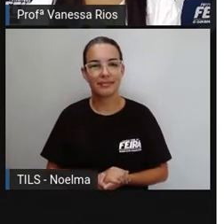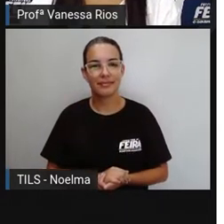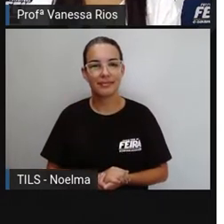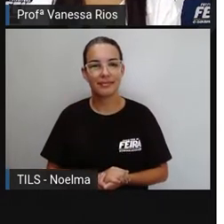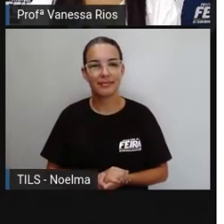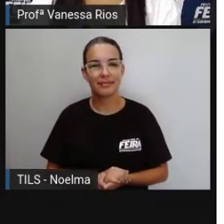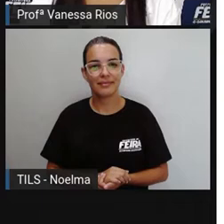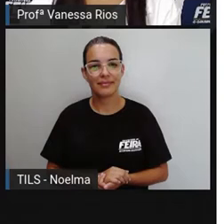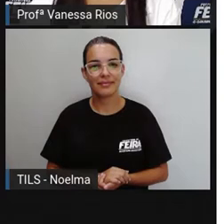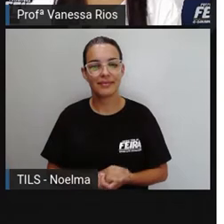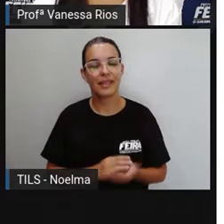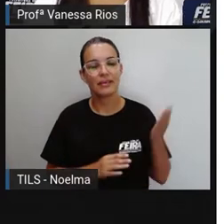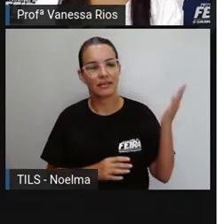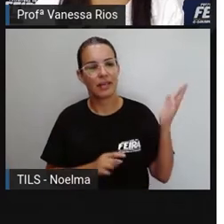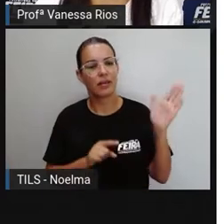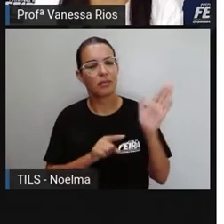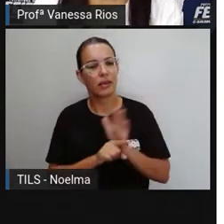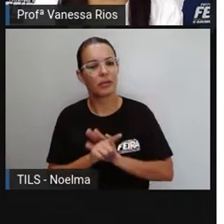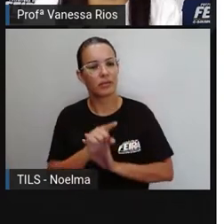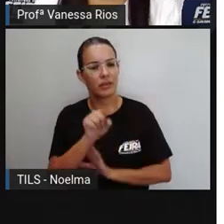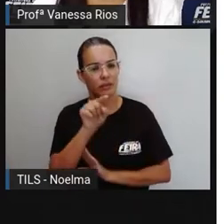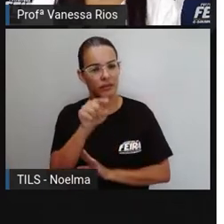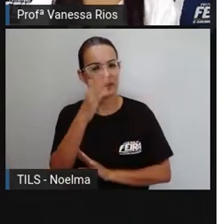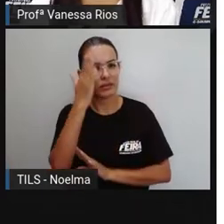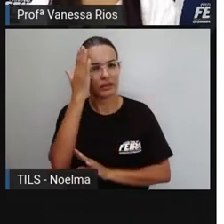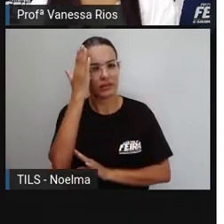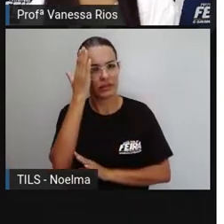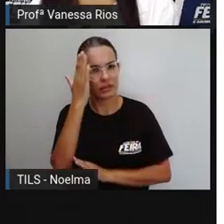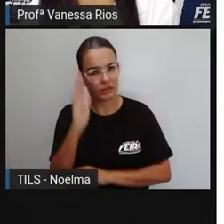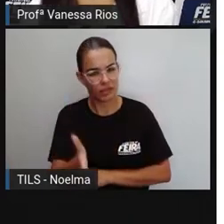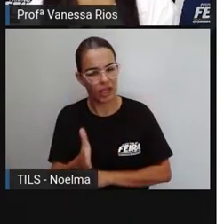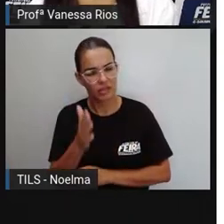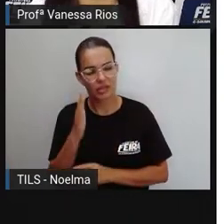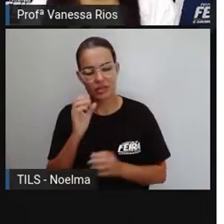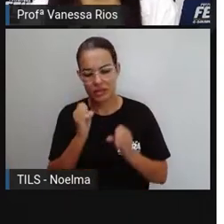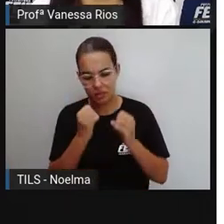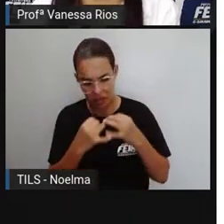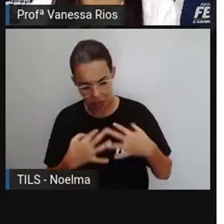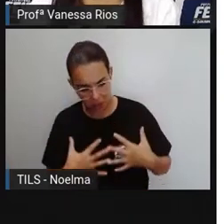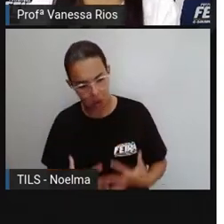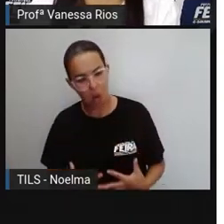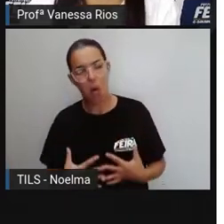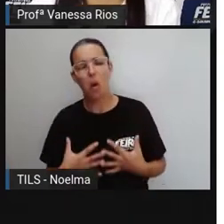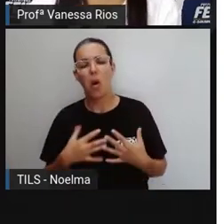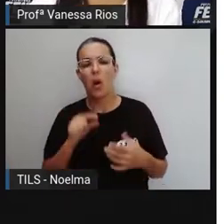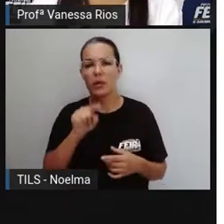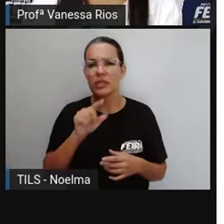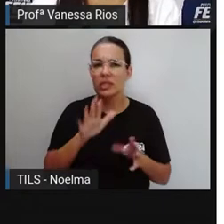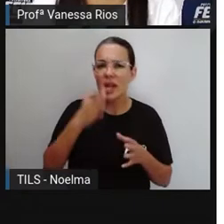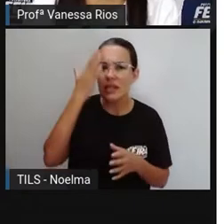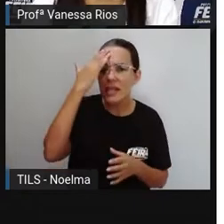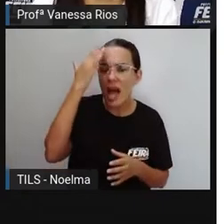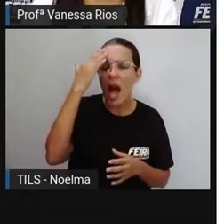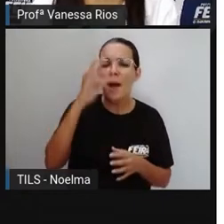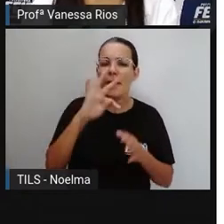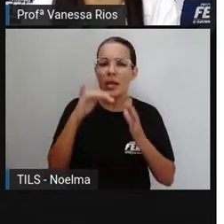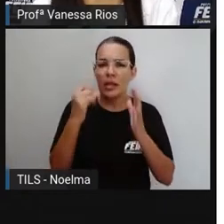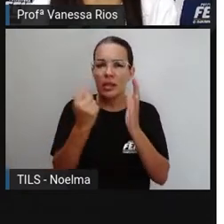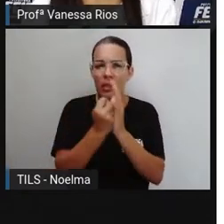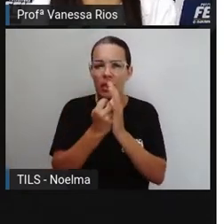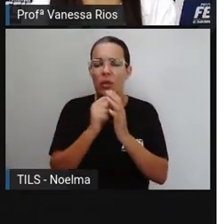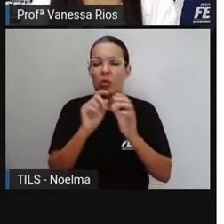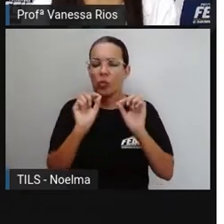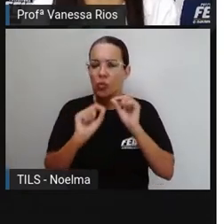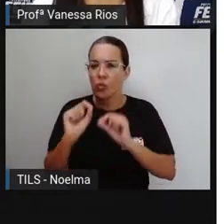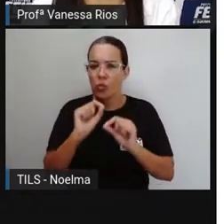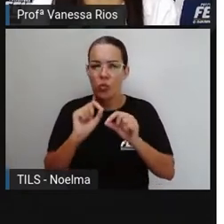E aí, a Pró traz justamente essa pergunta, né? Diante de tudo que a Pró já falou e diante também do que você já sabe sobre a